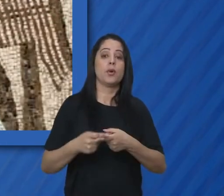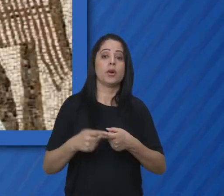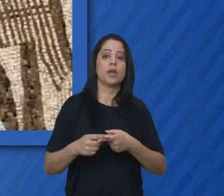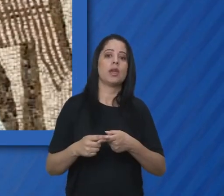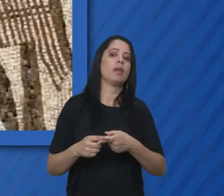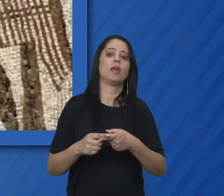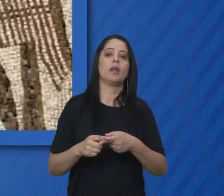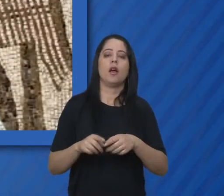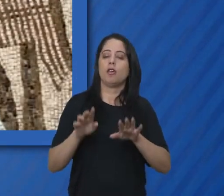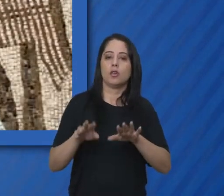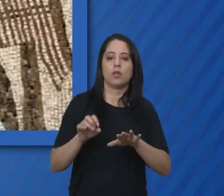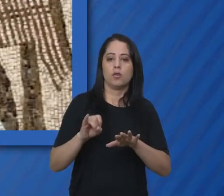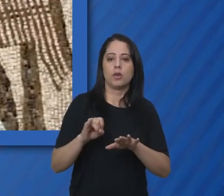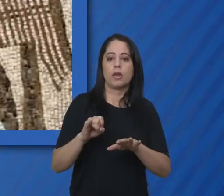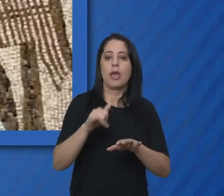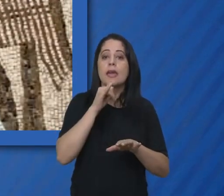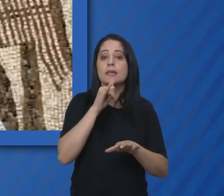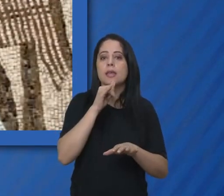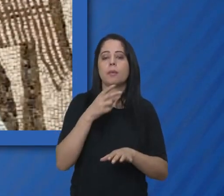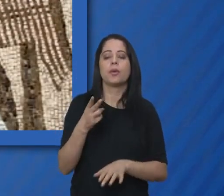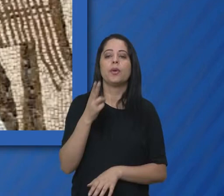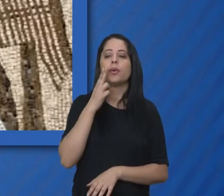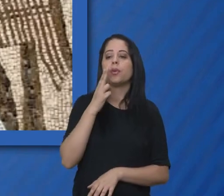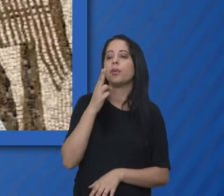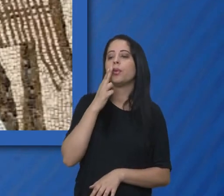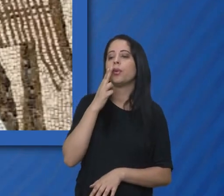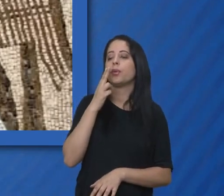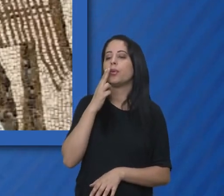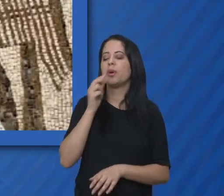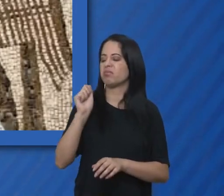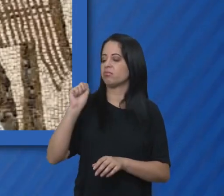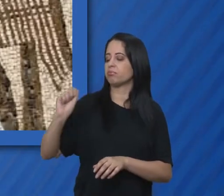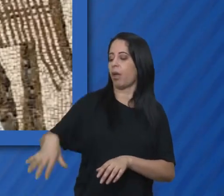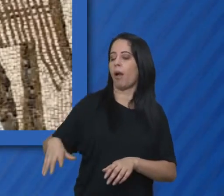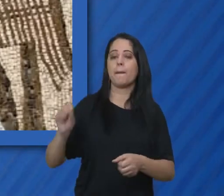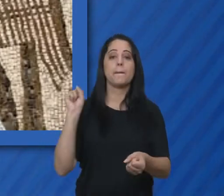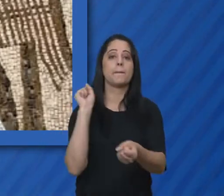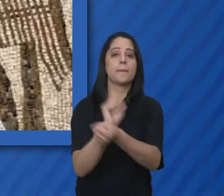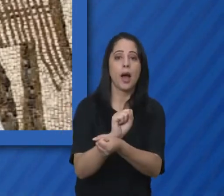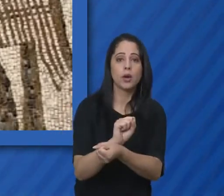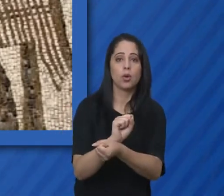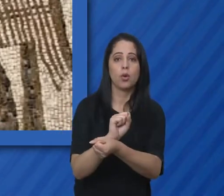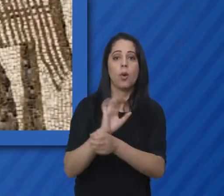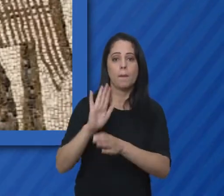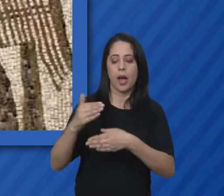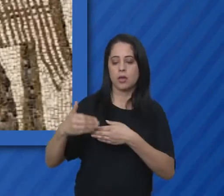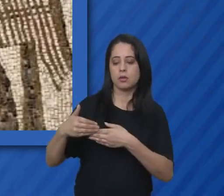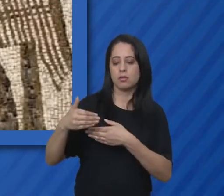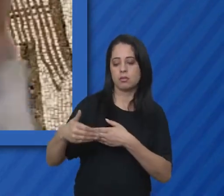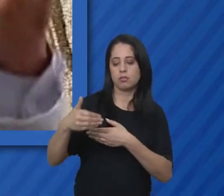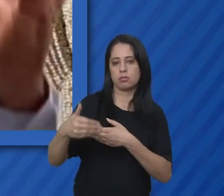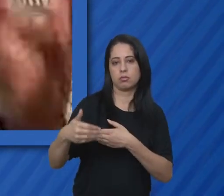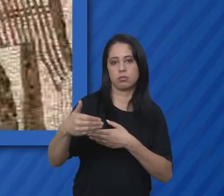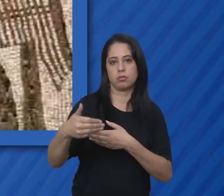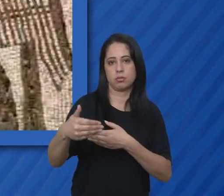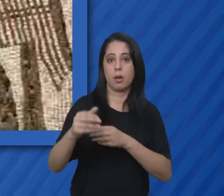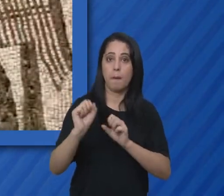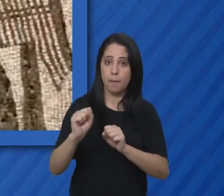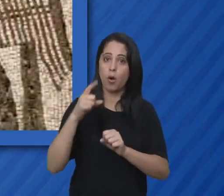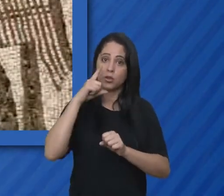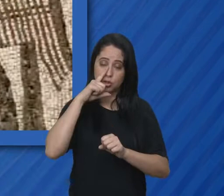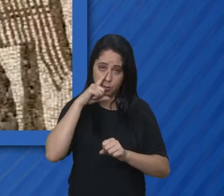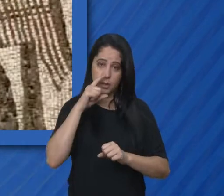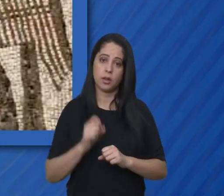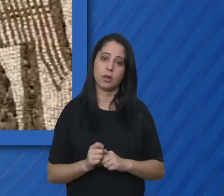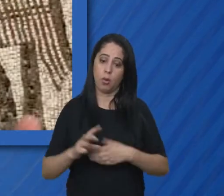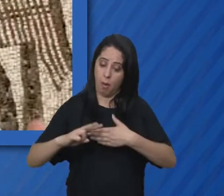você para, do ponto de vista de risco, esse risco permanece durante alguns anos. Não é dizer que você para hoje e é como se você nunca tivesse